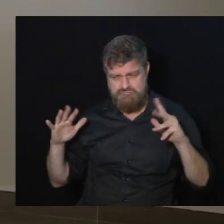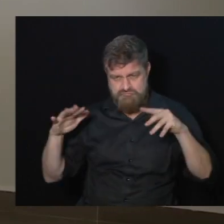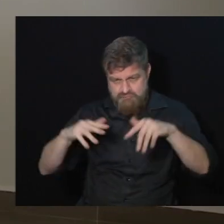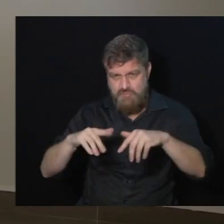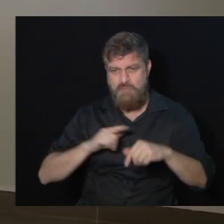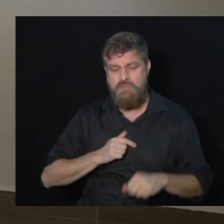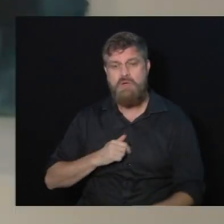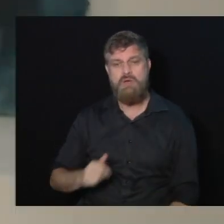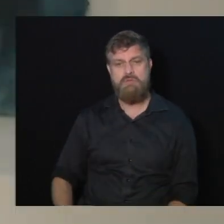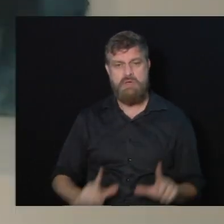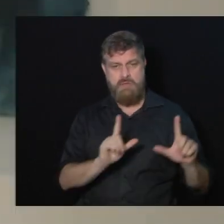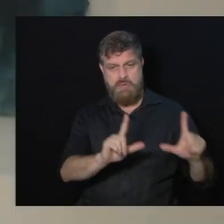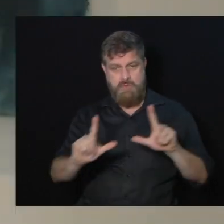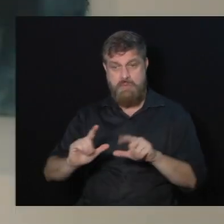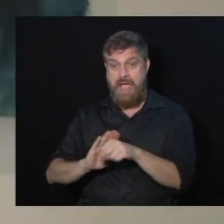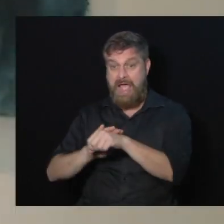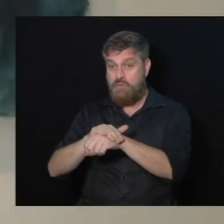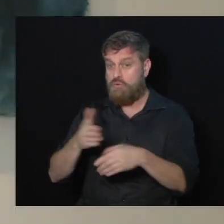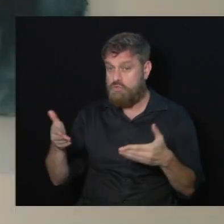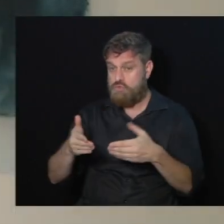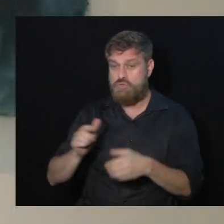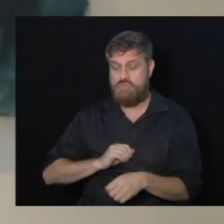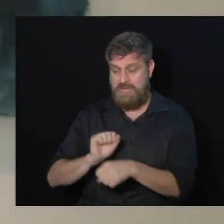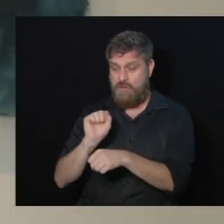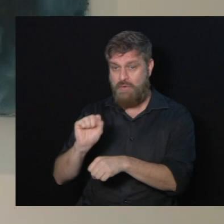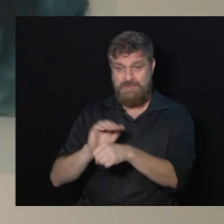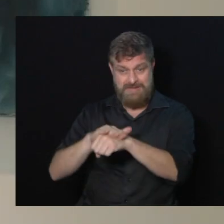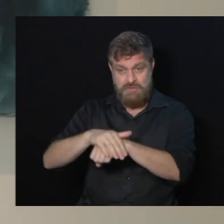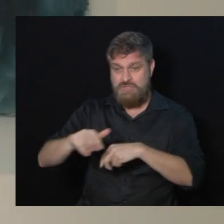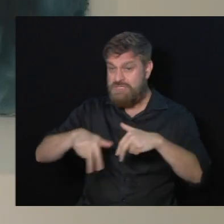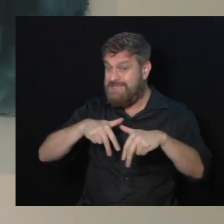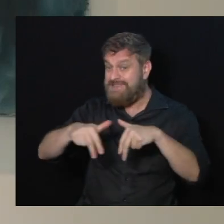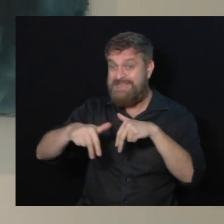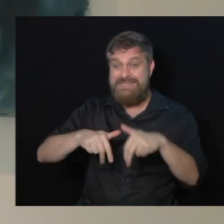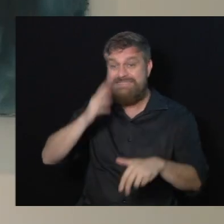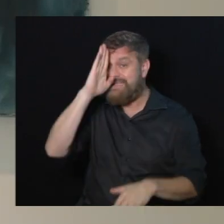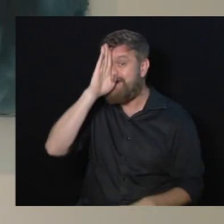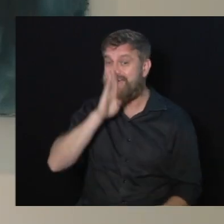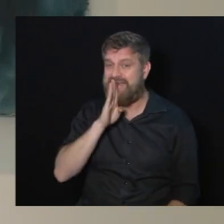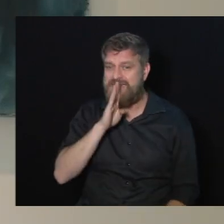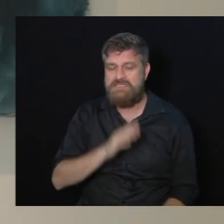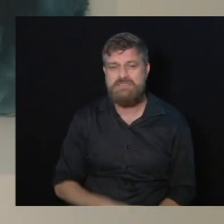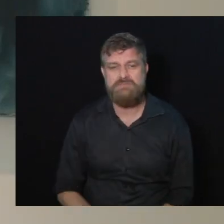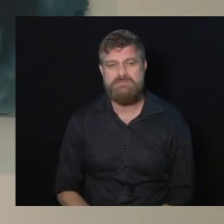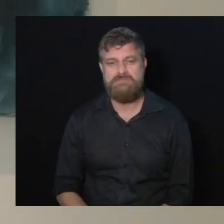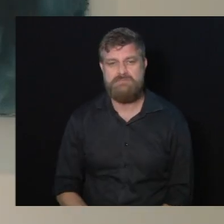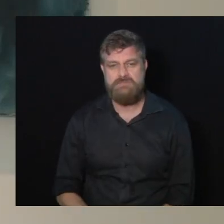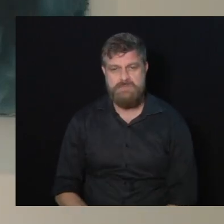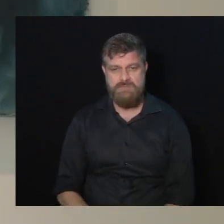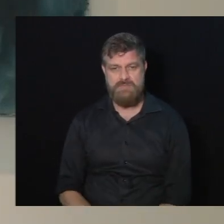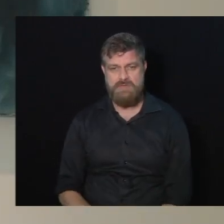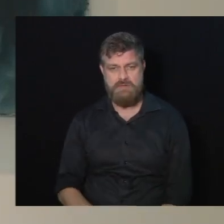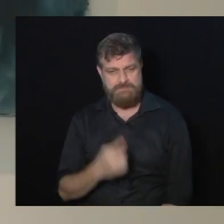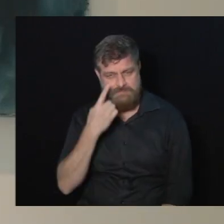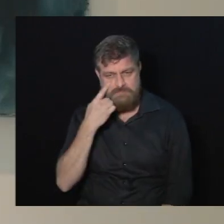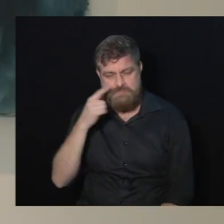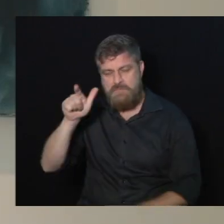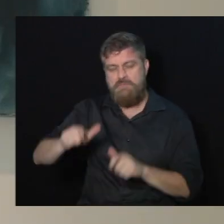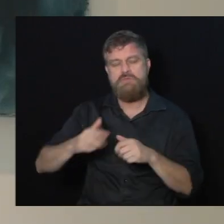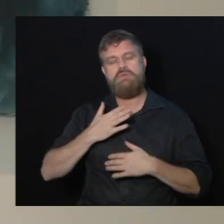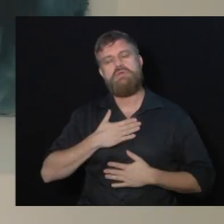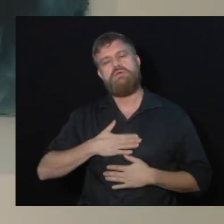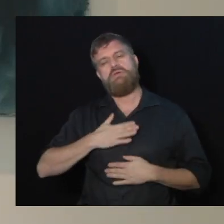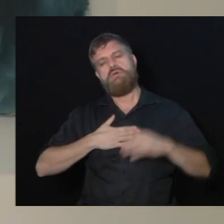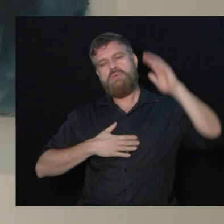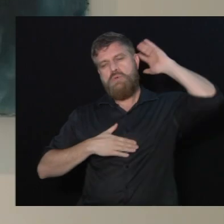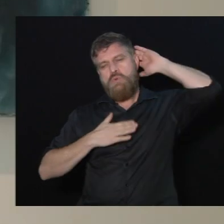dessa Bienal. Hoje à noite, às 20 horas, já tem um espetáculo gratuito também para a sociedade. Eu estava observando, o pessoal vem descansar, aqui é